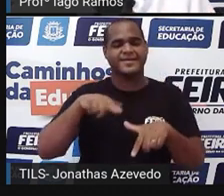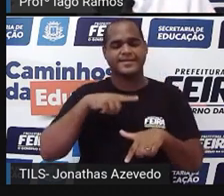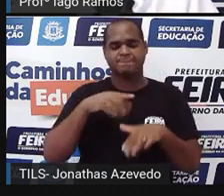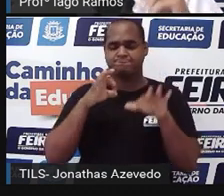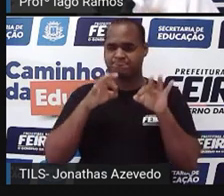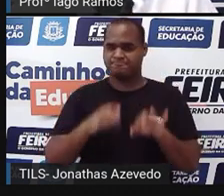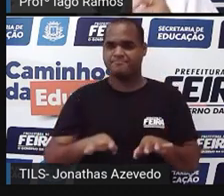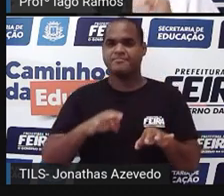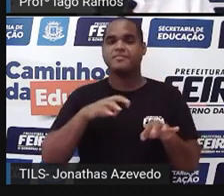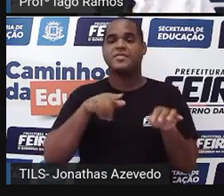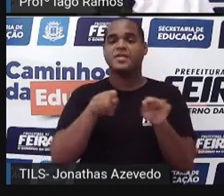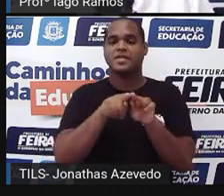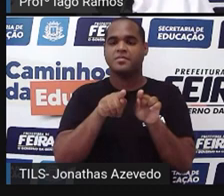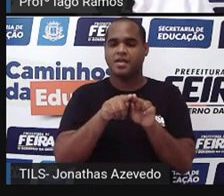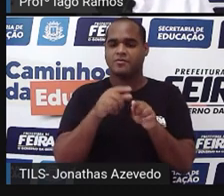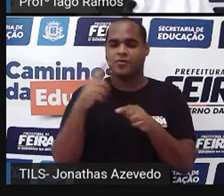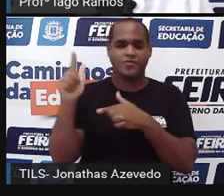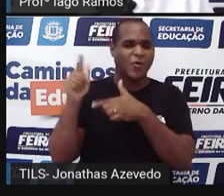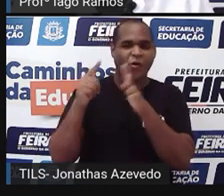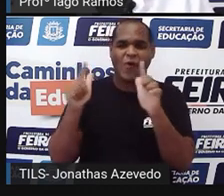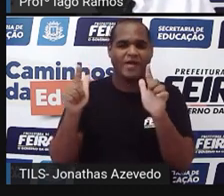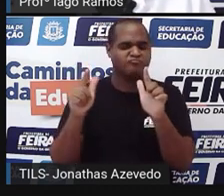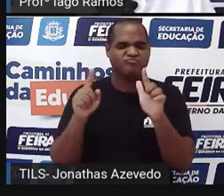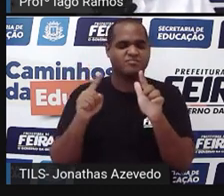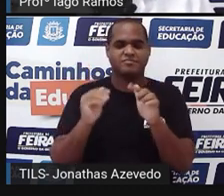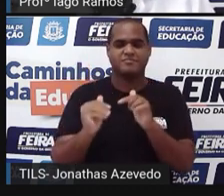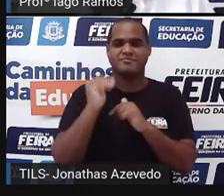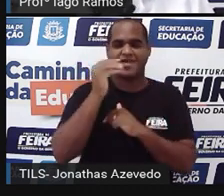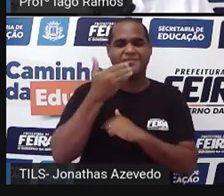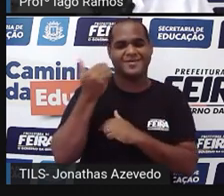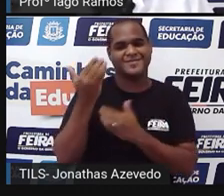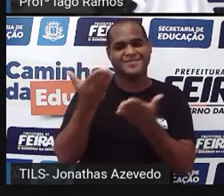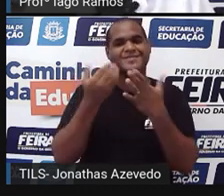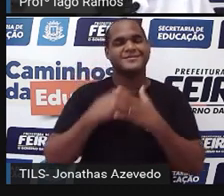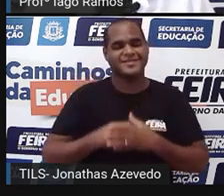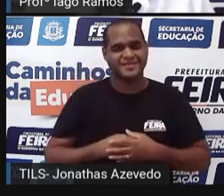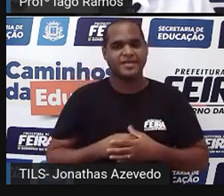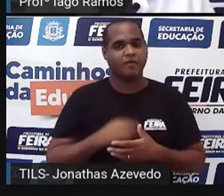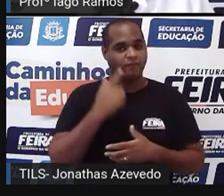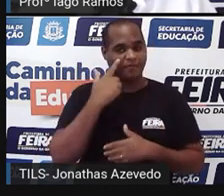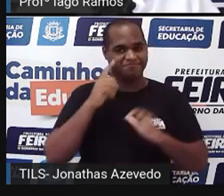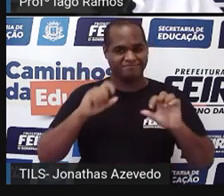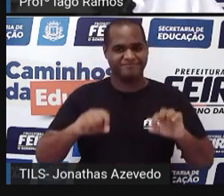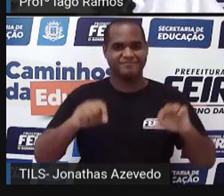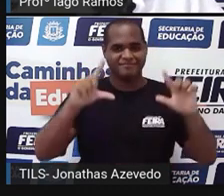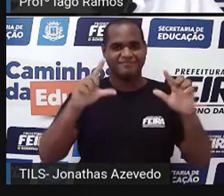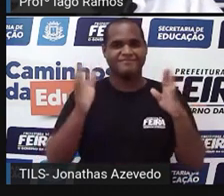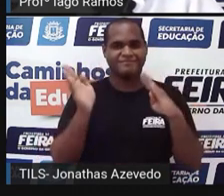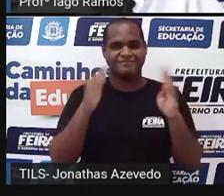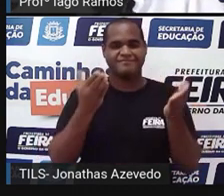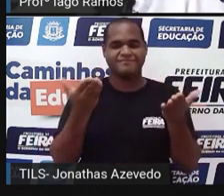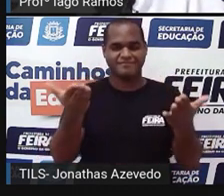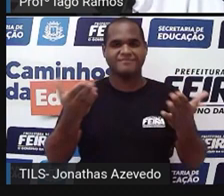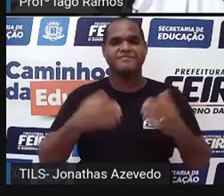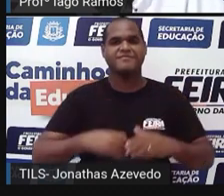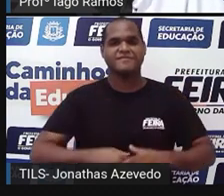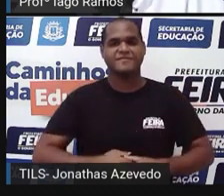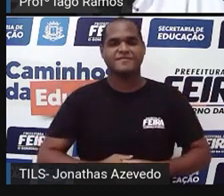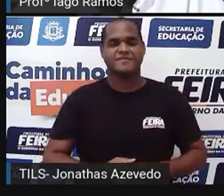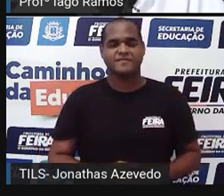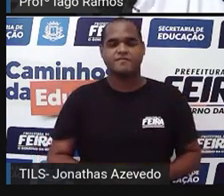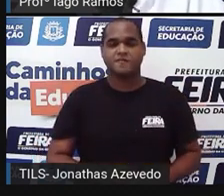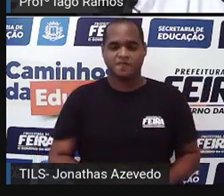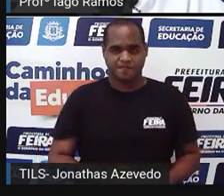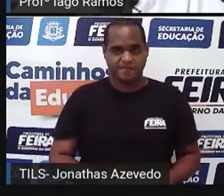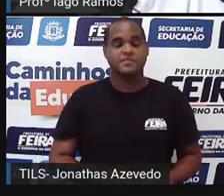correta e como ninguém então vamos lá vem aqui na próxima tela olha só e